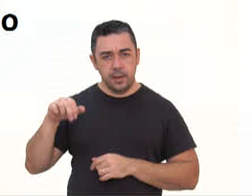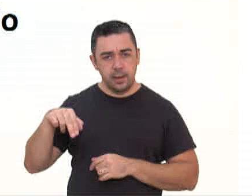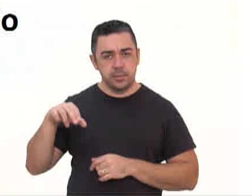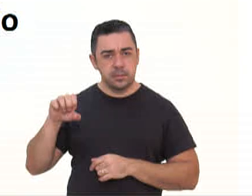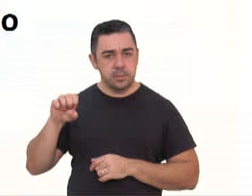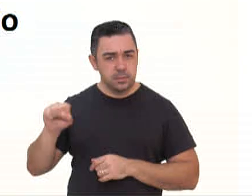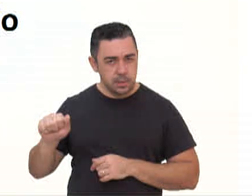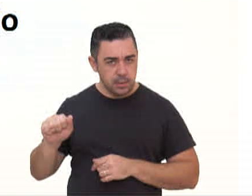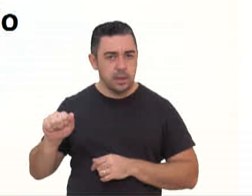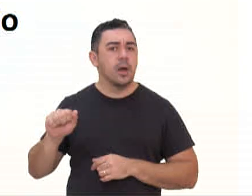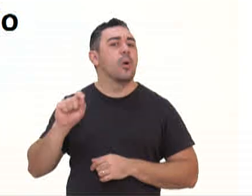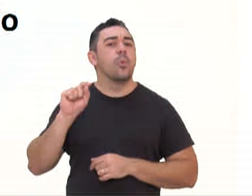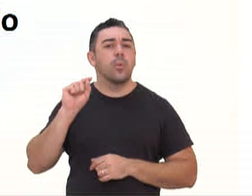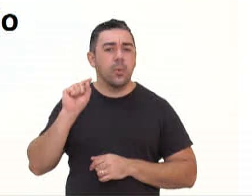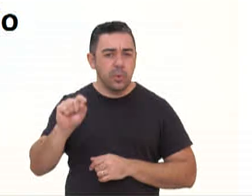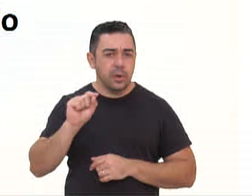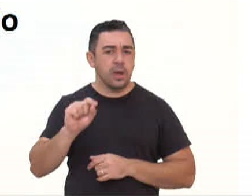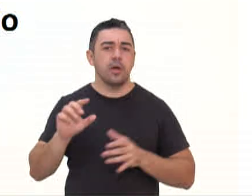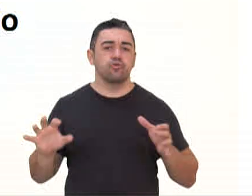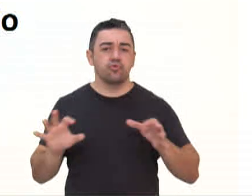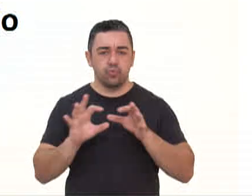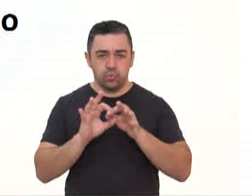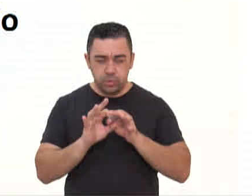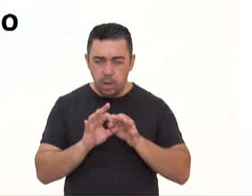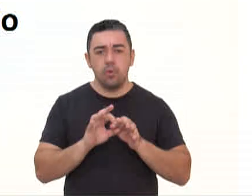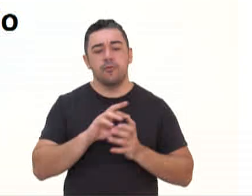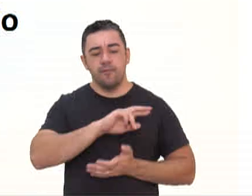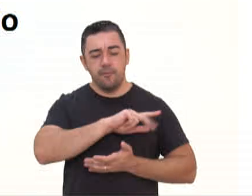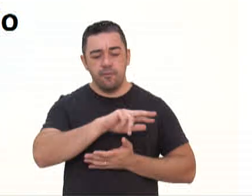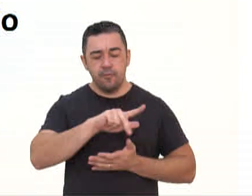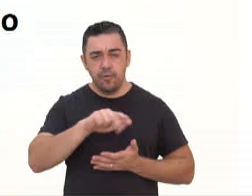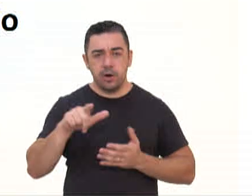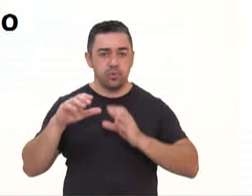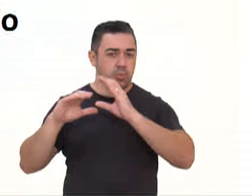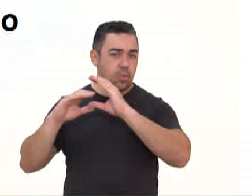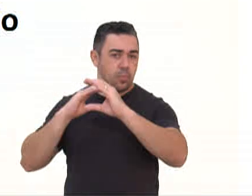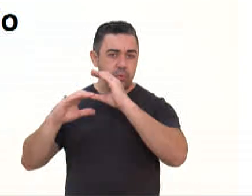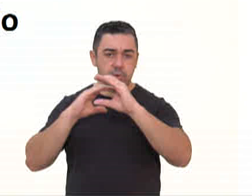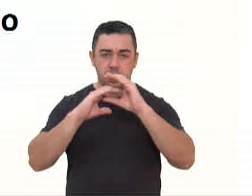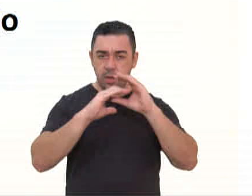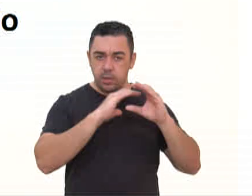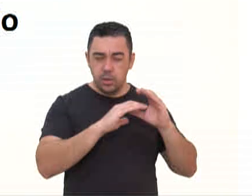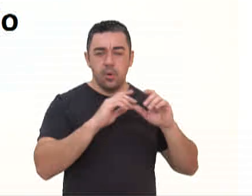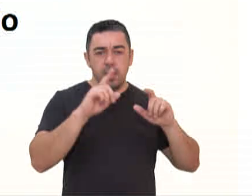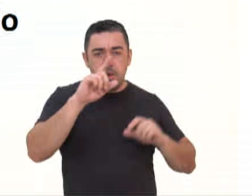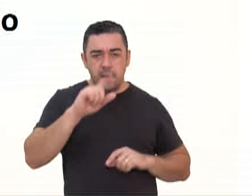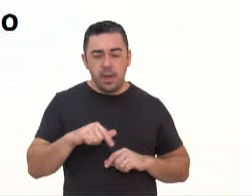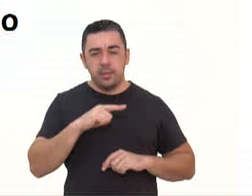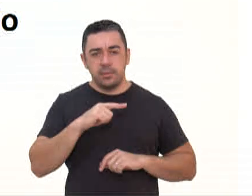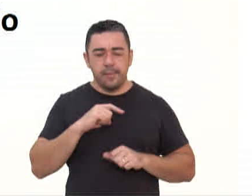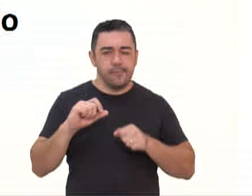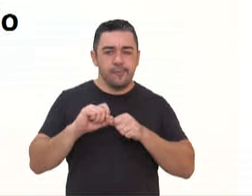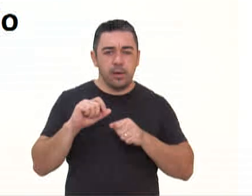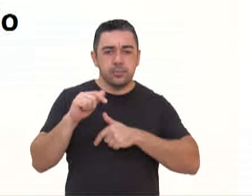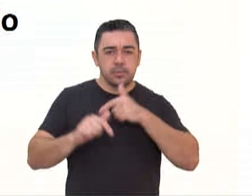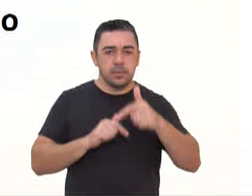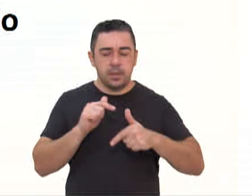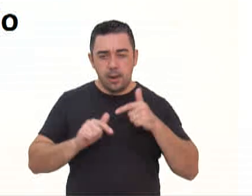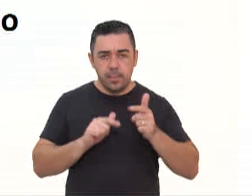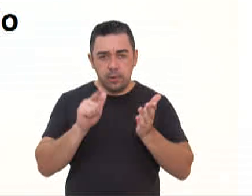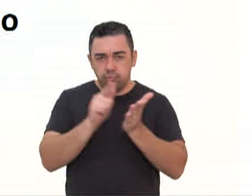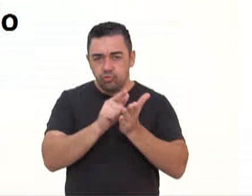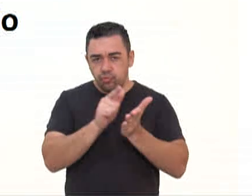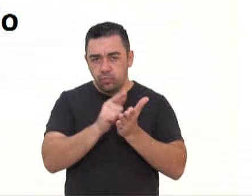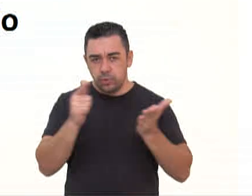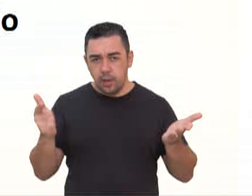é a junção das ferramentas e veículos de comunicação que são responsáveis pelo exercício do jornalismo. Falou